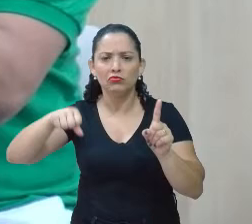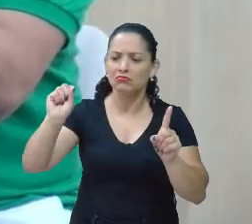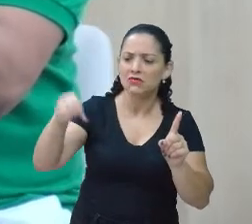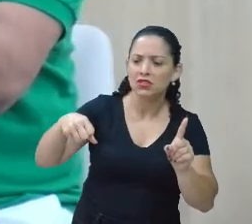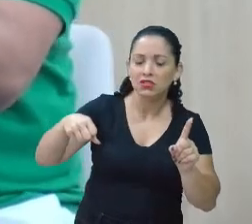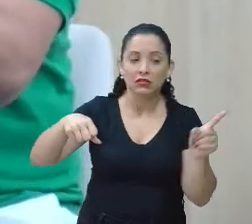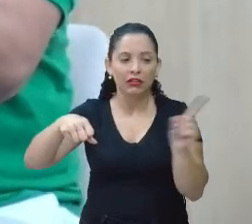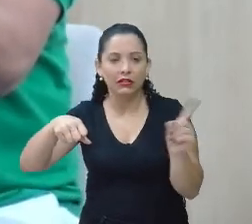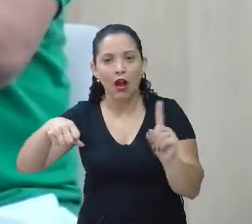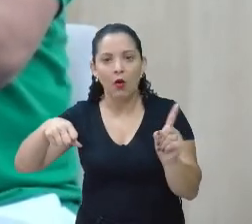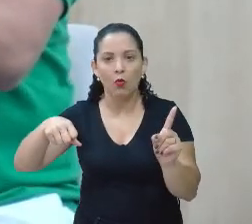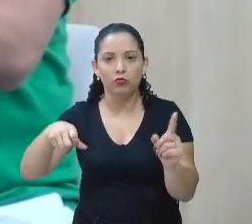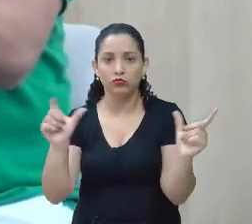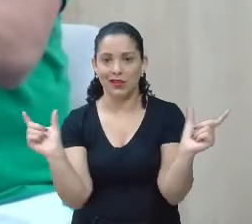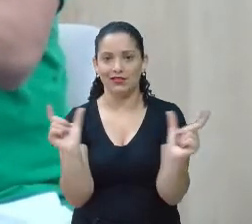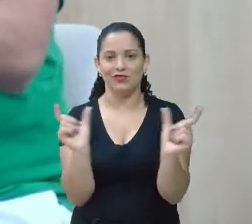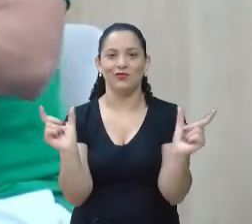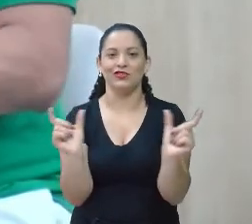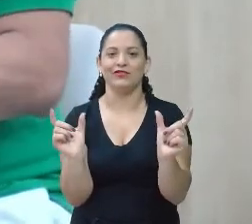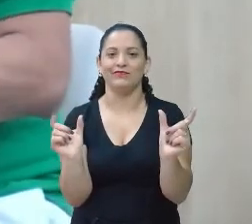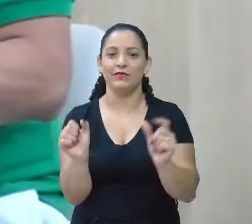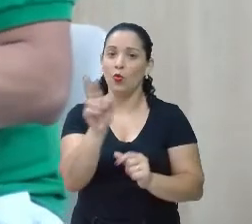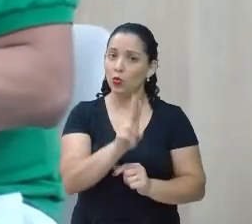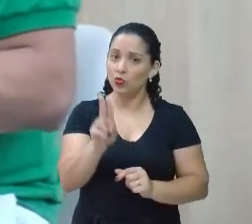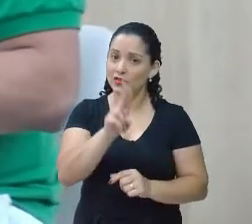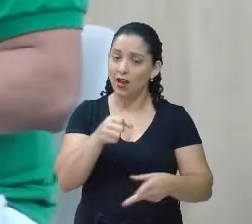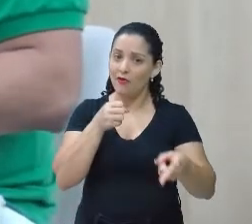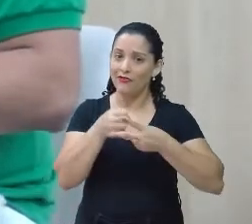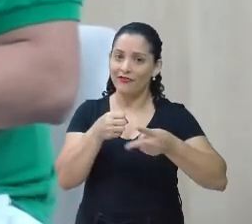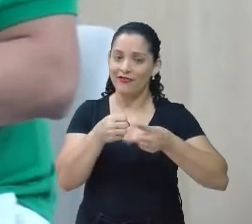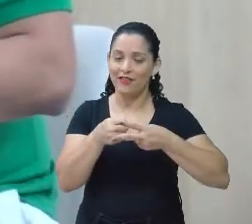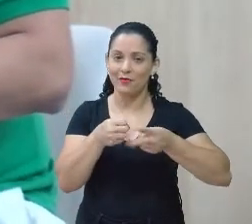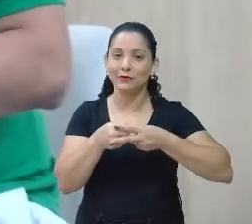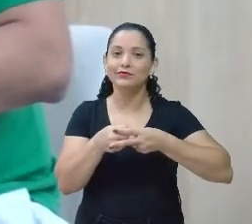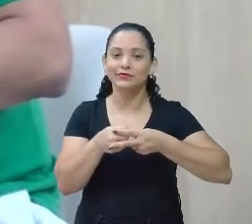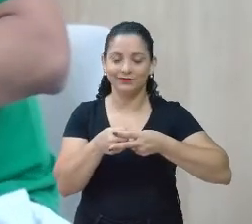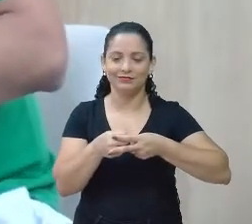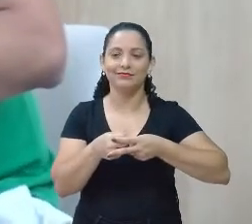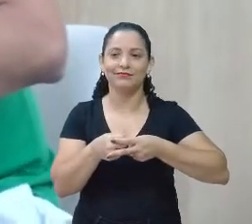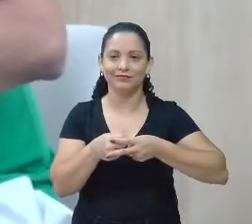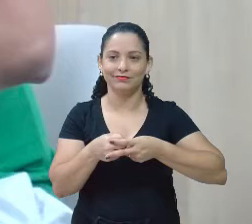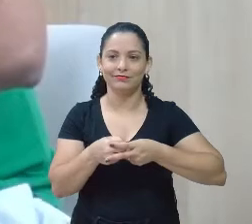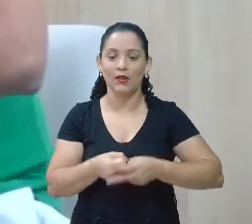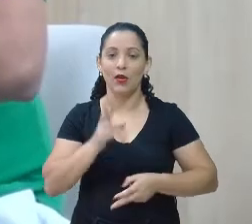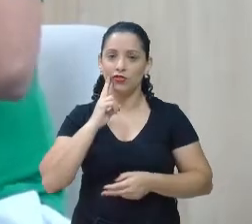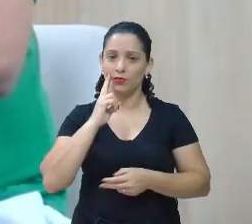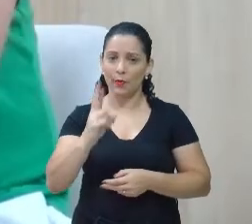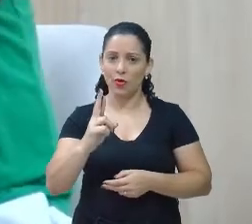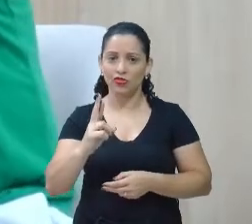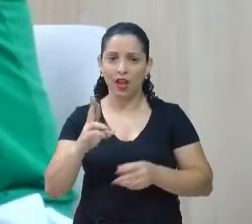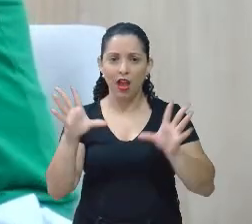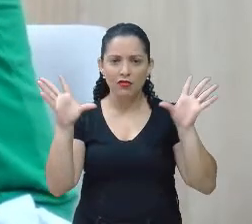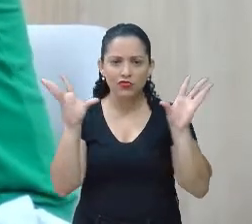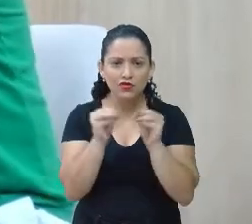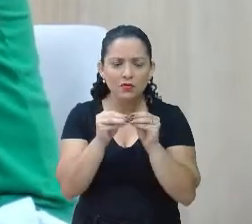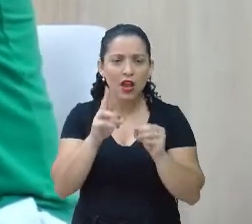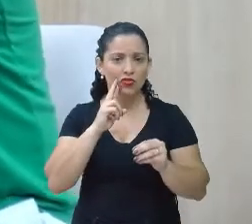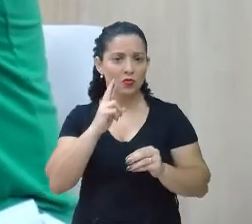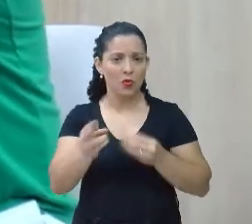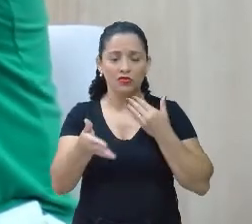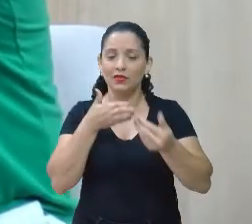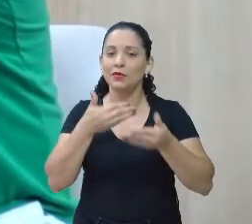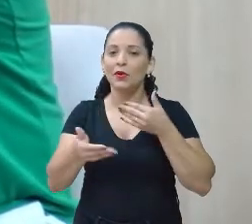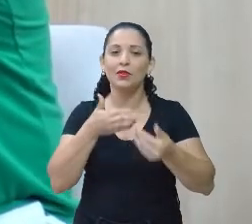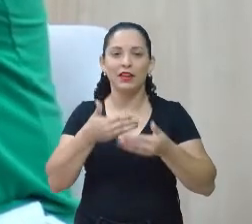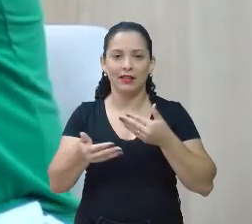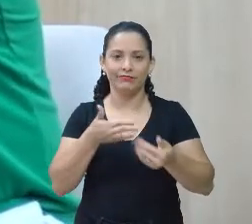repetir a estrutura da pergunta, ou seja, usando o verbo que foi perguntado, tá? Por isso que é short answer, resposta curta. Você responde o que você quiser, inclusive a